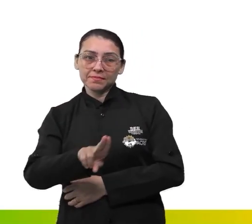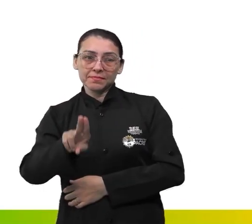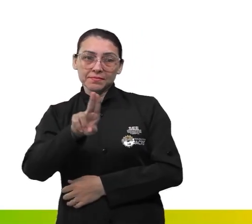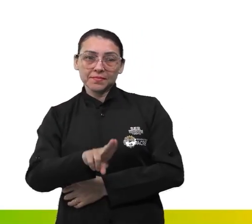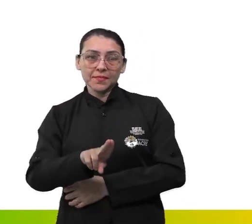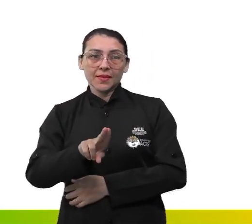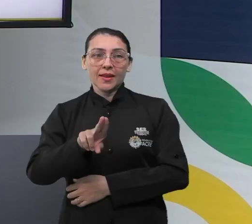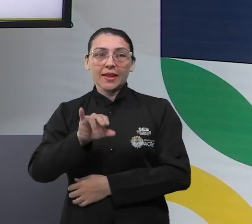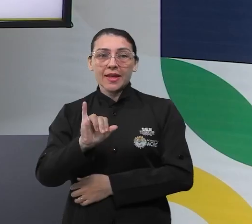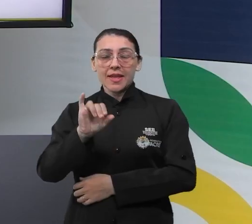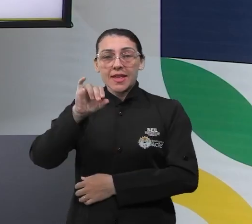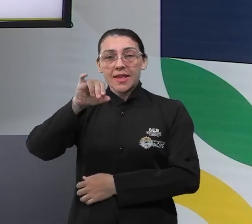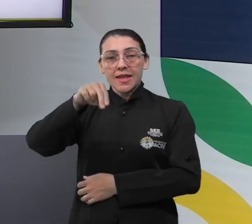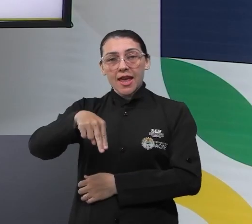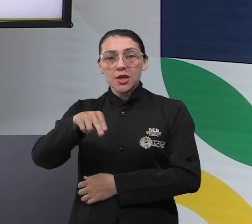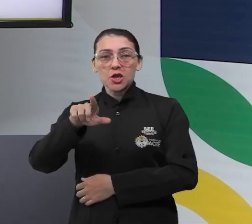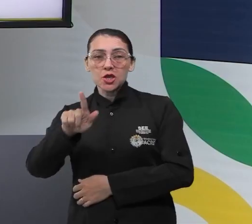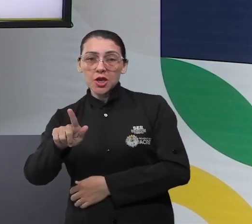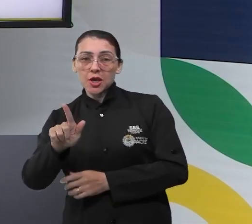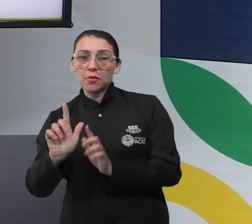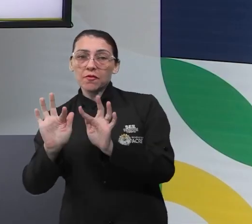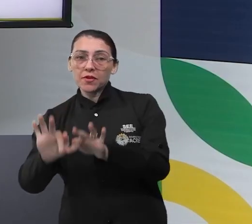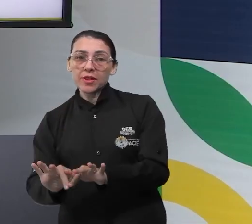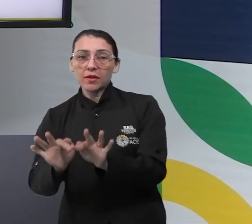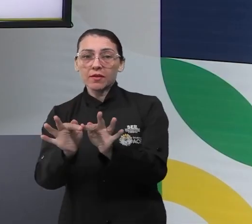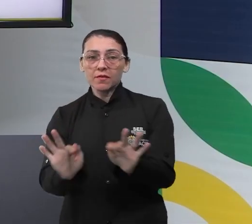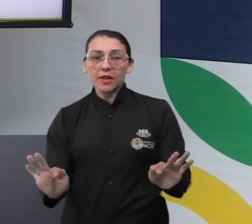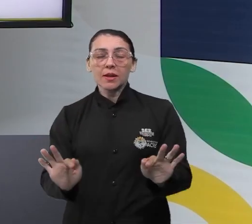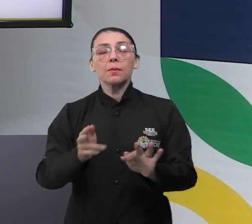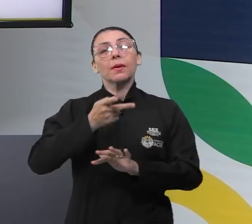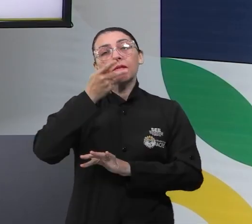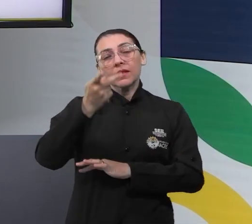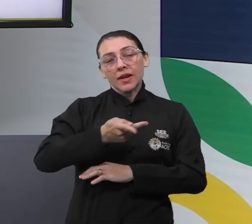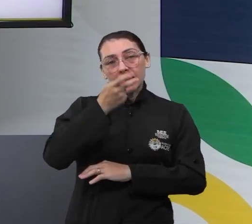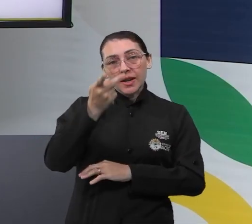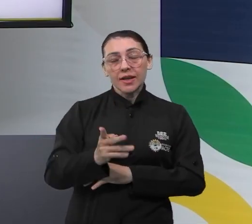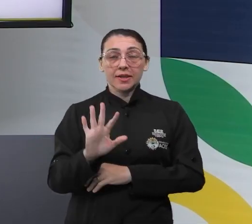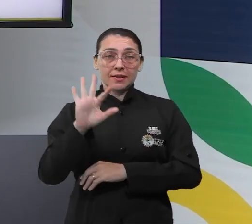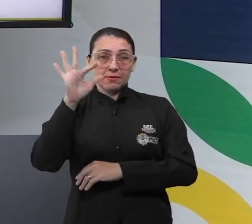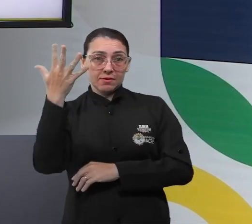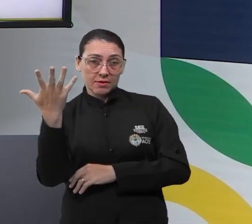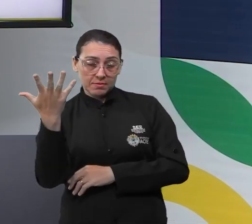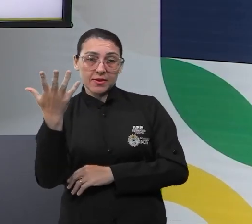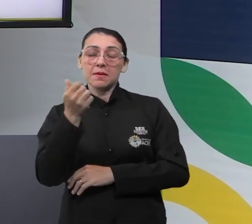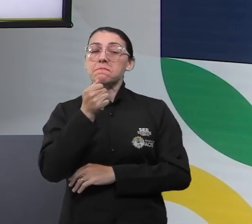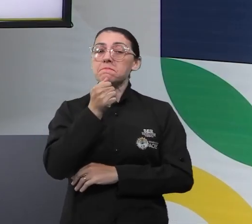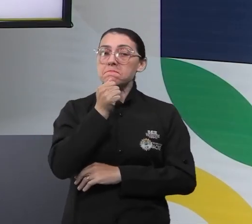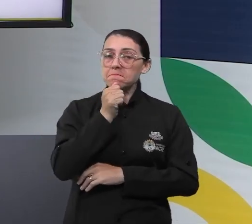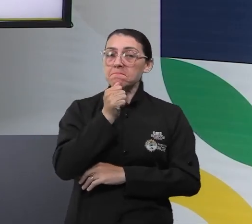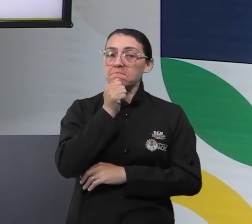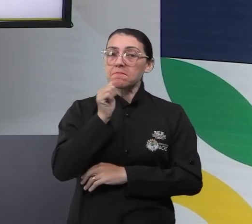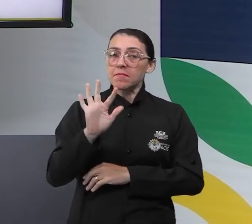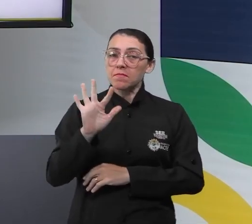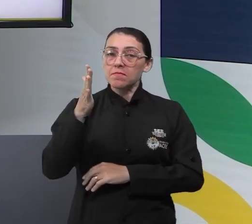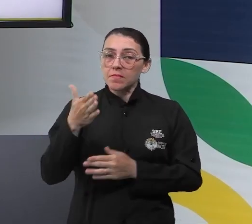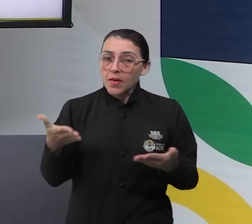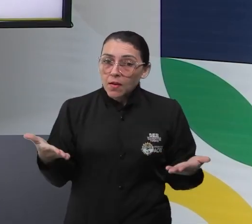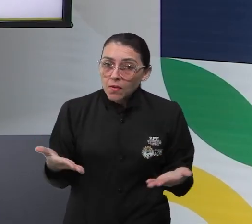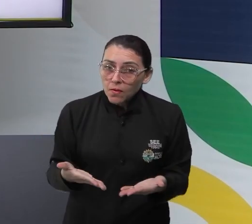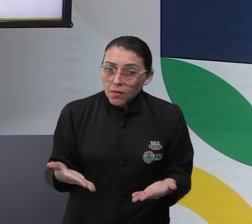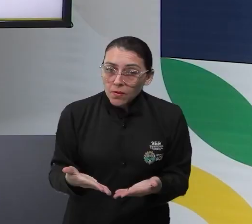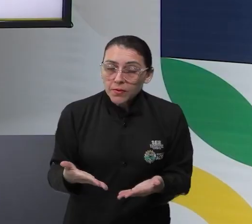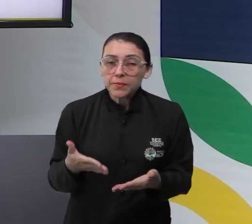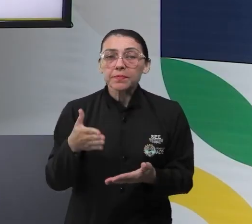ing no final da frase para falarmos que essa situação ainda está acontecendo. Então,